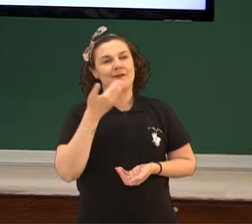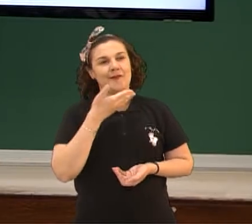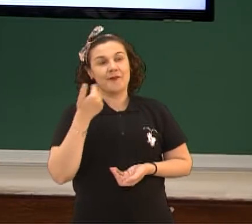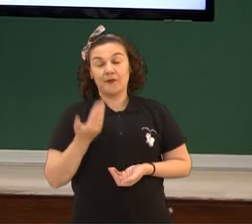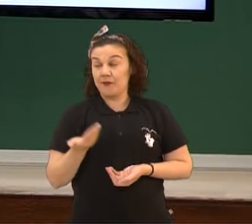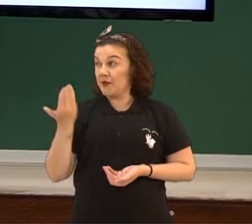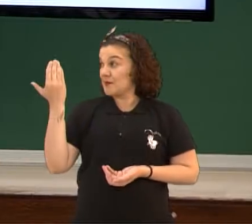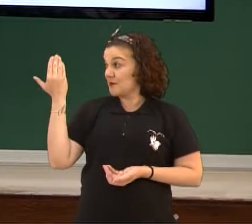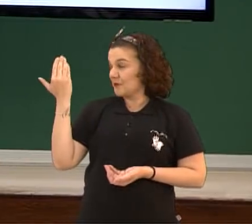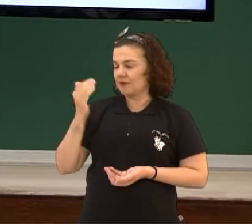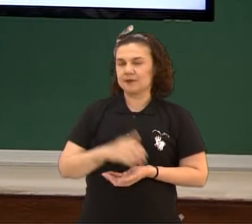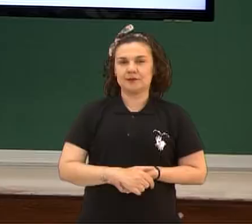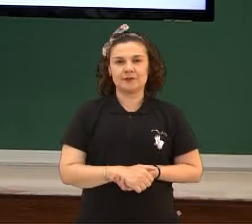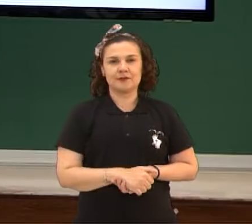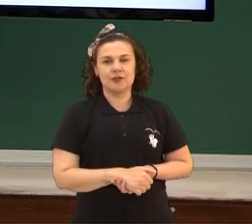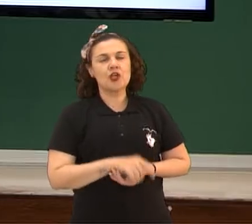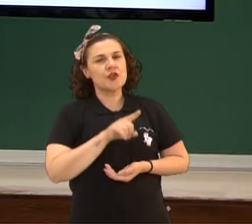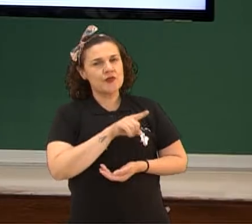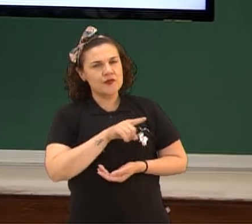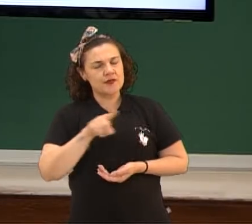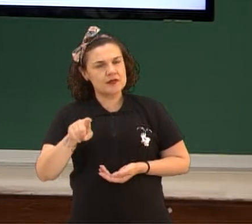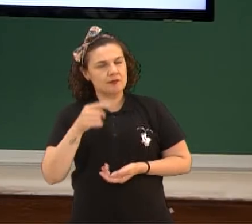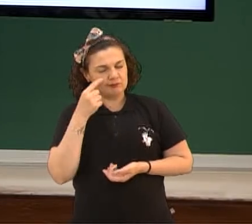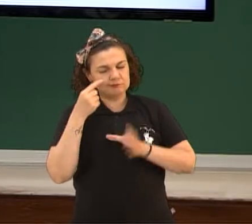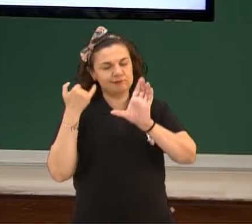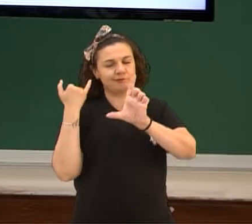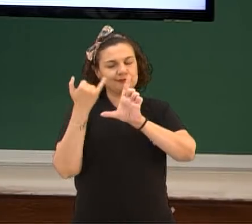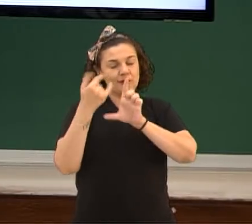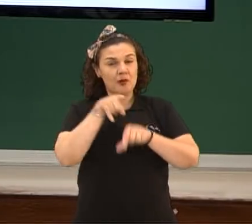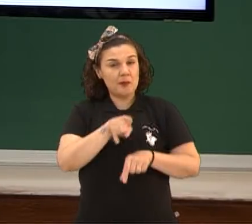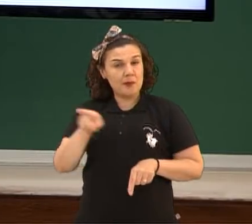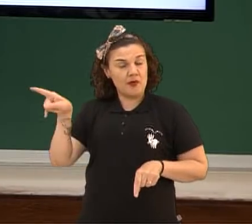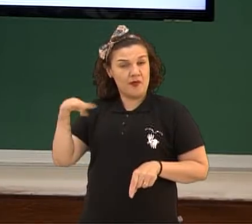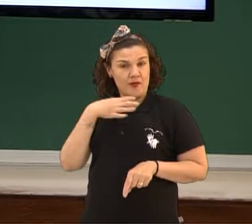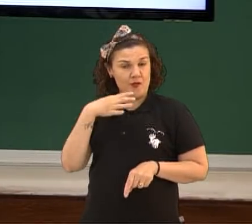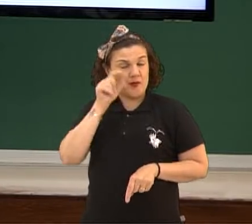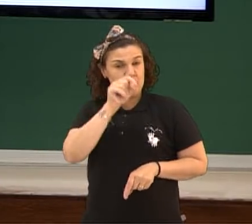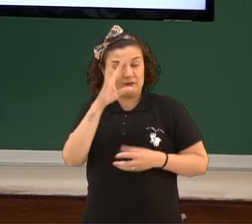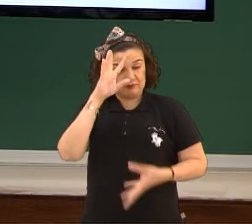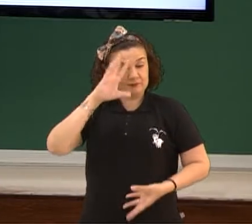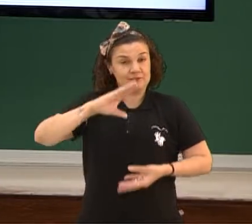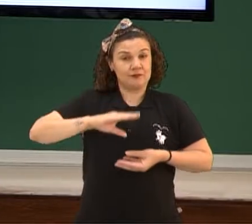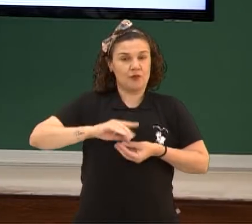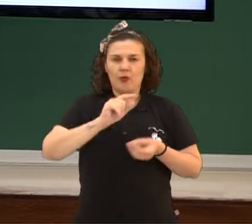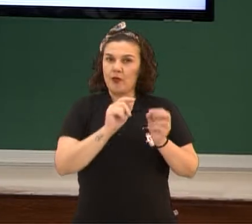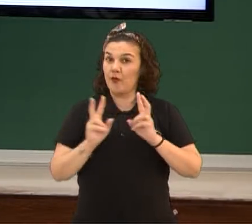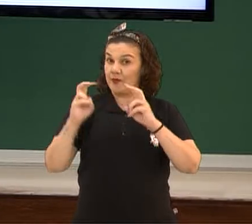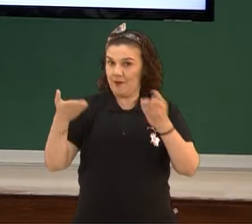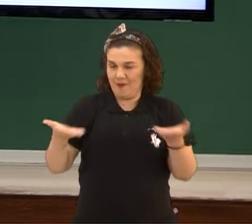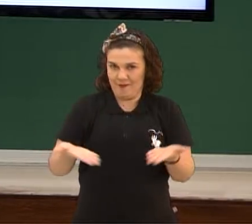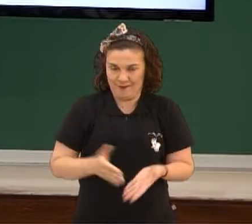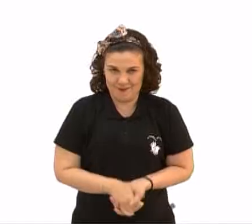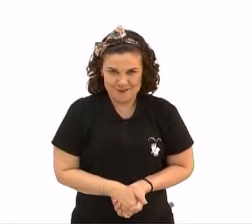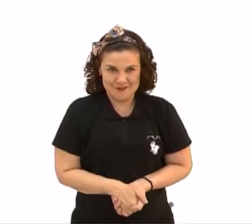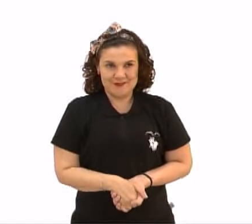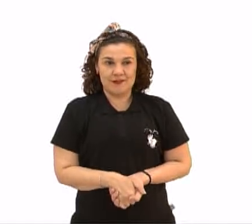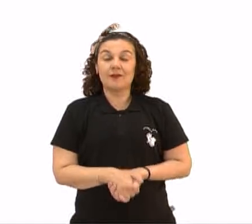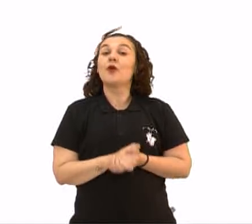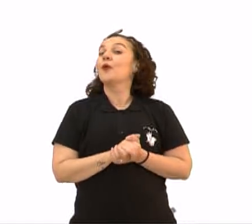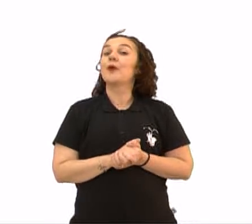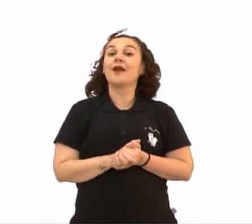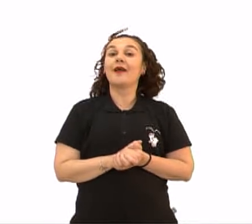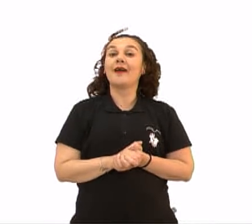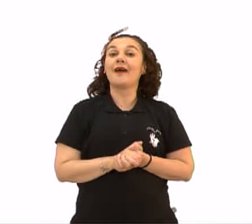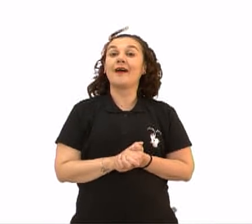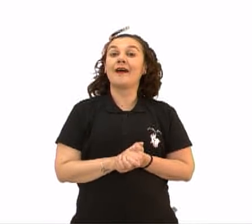Através dessas imagens aqui, fica muito mais fácil vocês entenderem e compreenderem o tema da nossa aula. Nós vamos estar trabalhando em